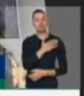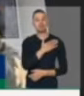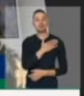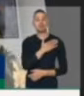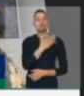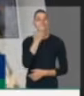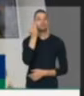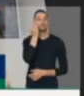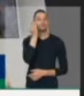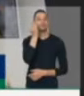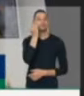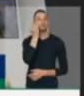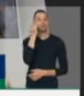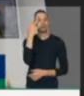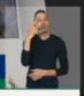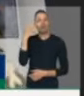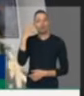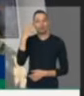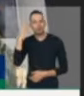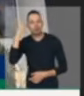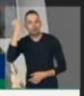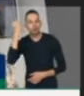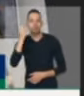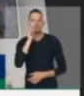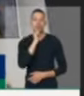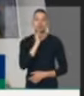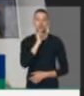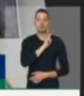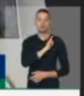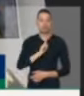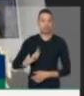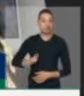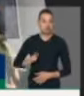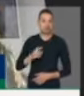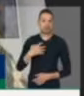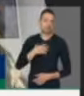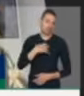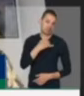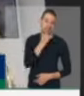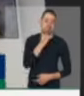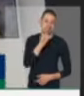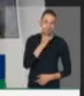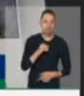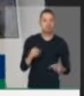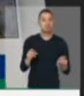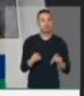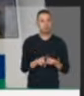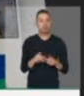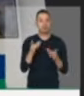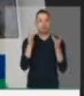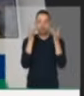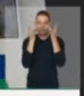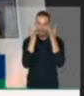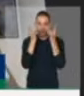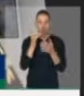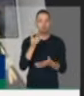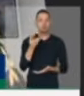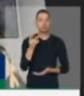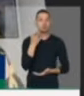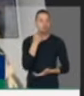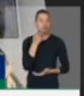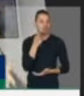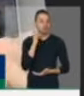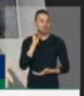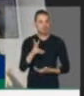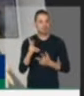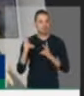sublevar contra governadores, como foi o caso do governo da Bahia, como já vivenciamos isso no Ceará, a tentativa